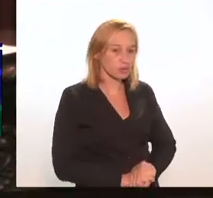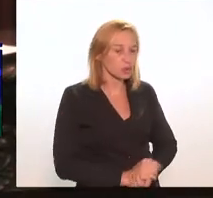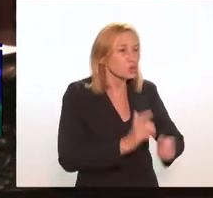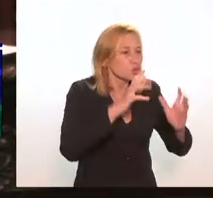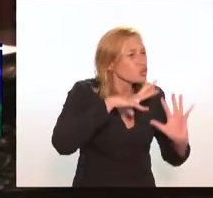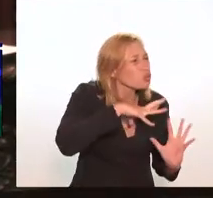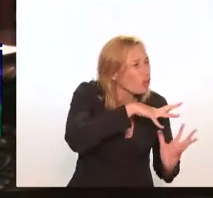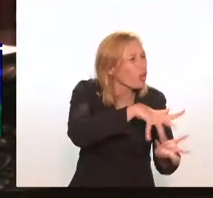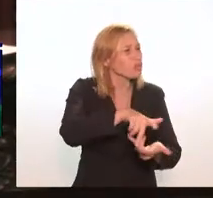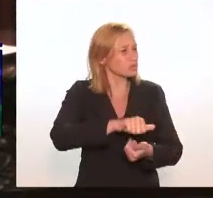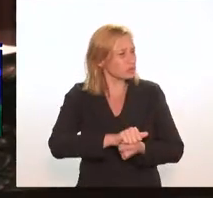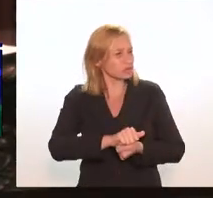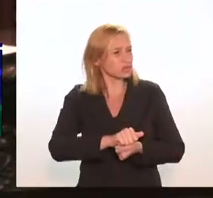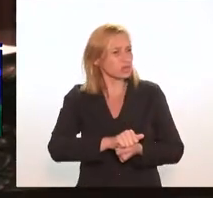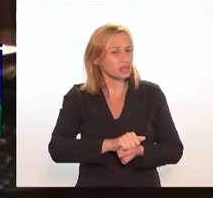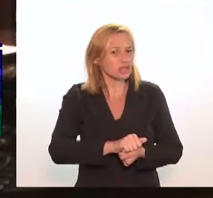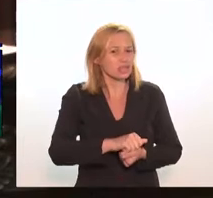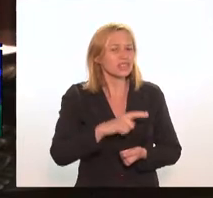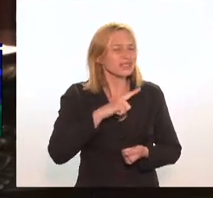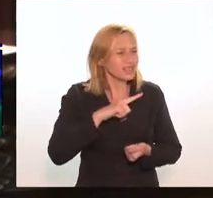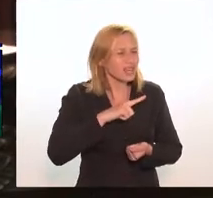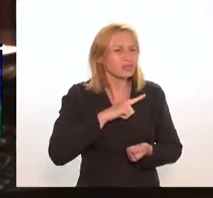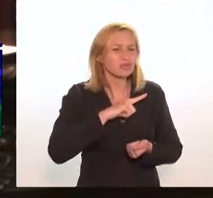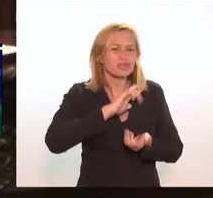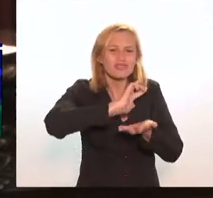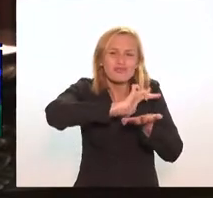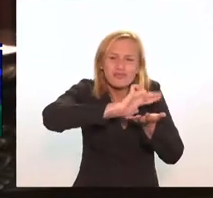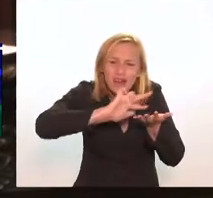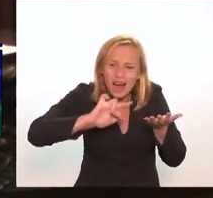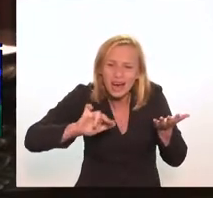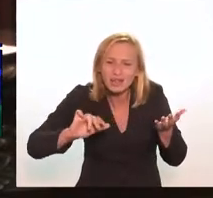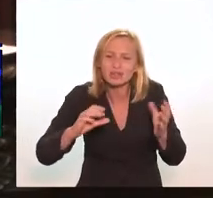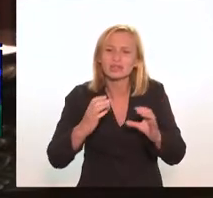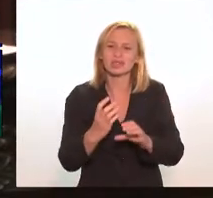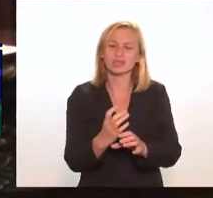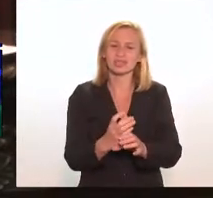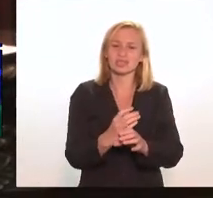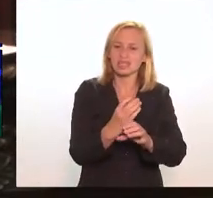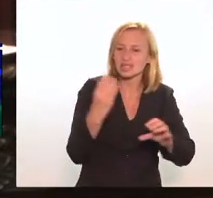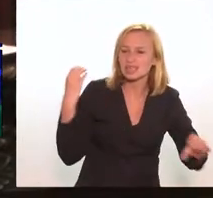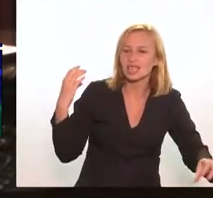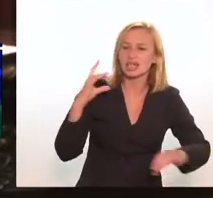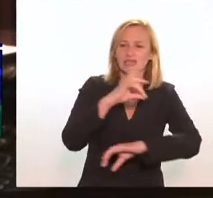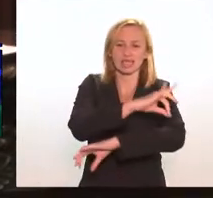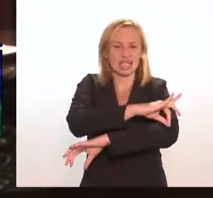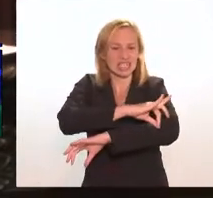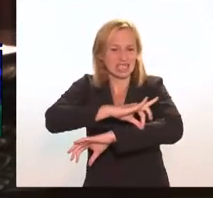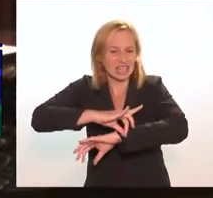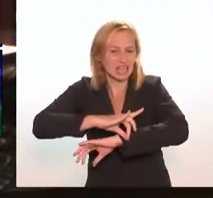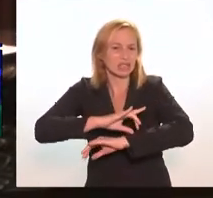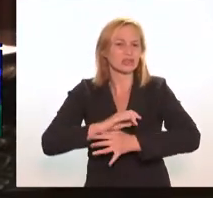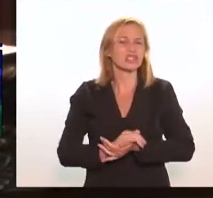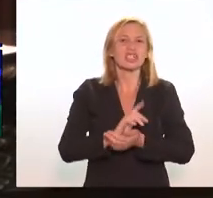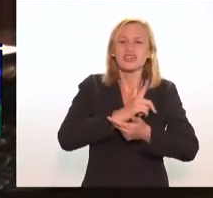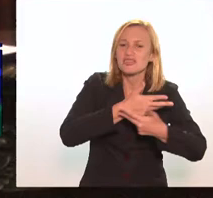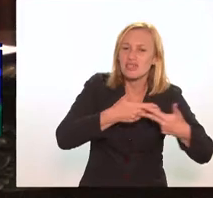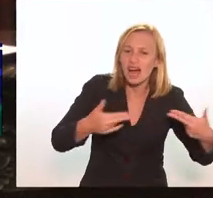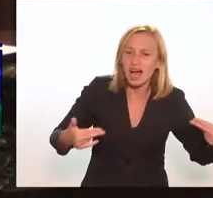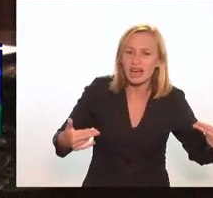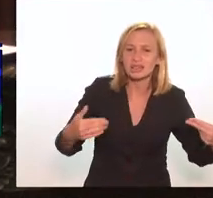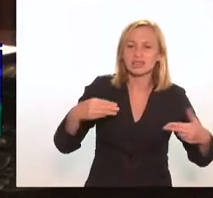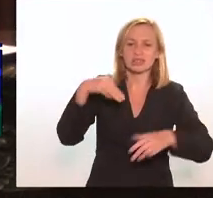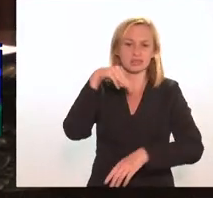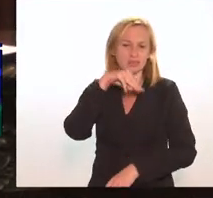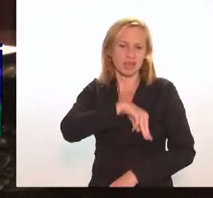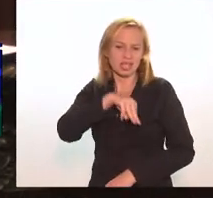mundo, nós temos muitos engenheiros, muitos arquitetos, muitos